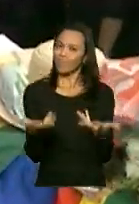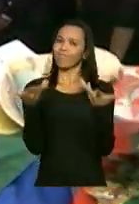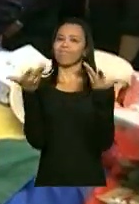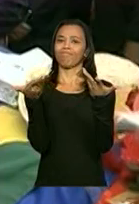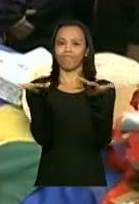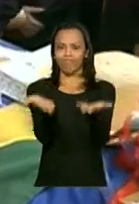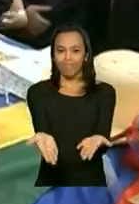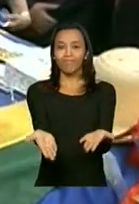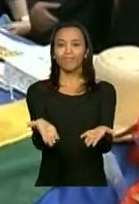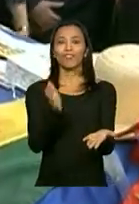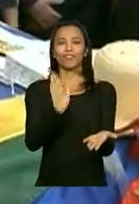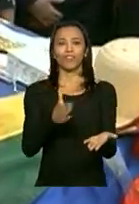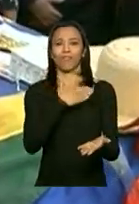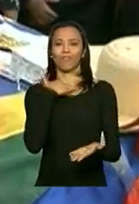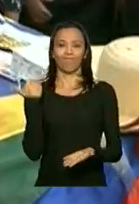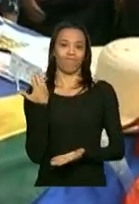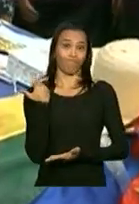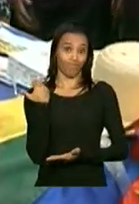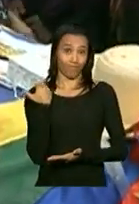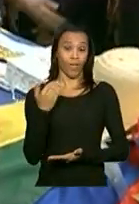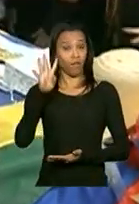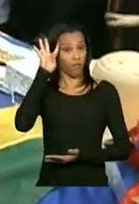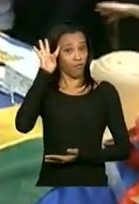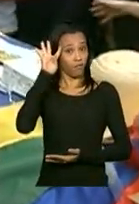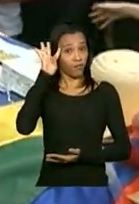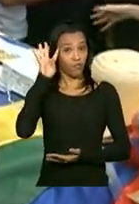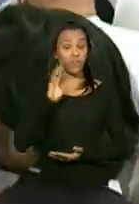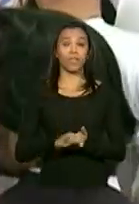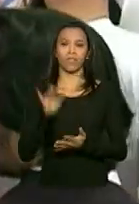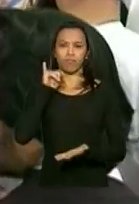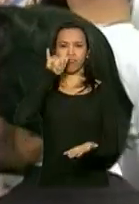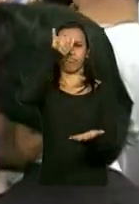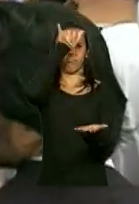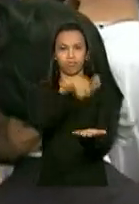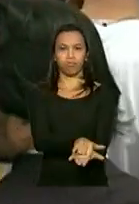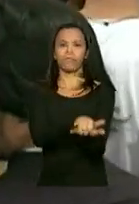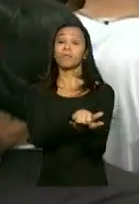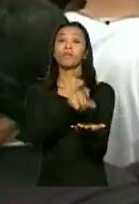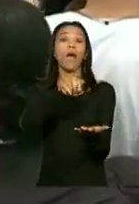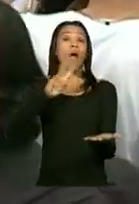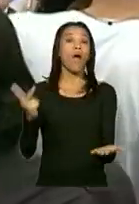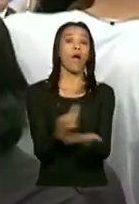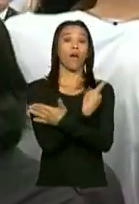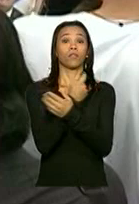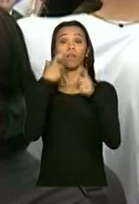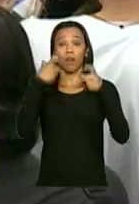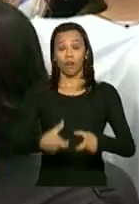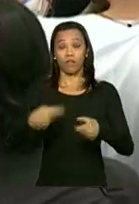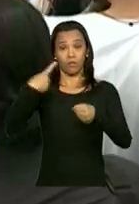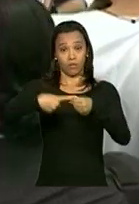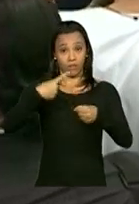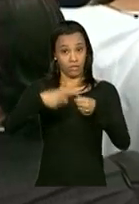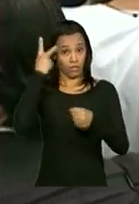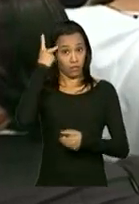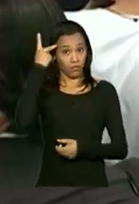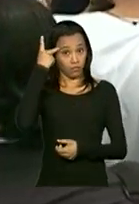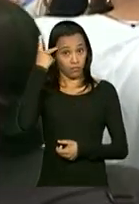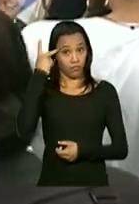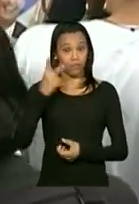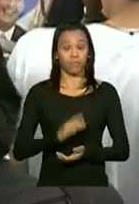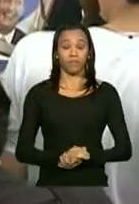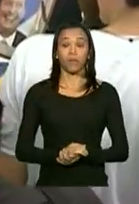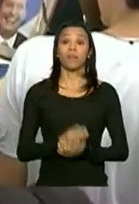Campos morto num acidente na última quarta-feira acidente aéreo que ocorreu na cidade de Santos no litoral de São